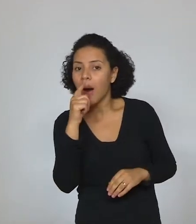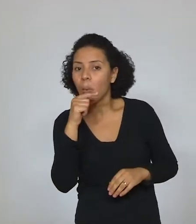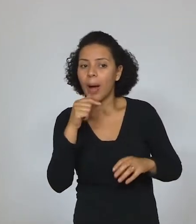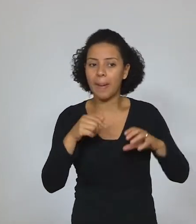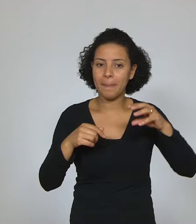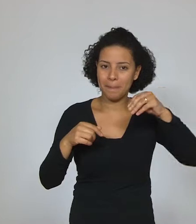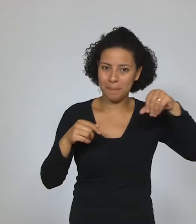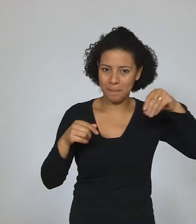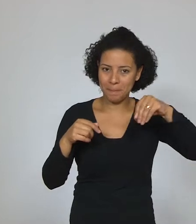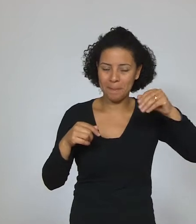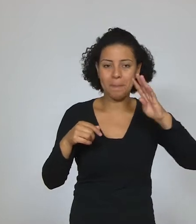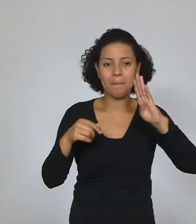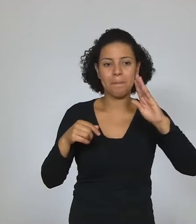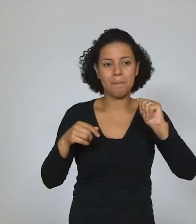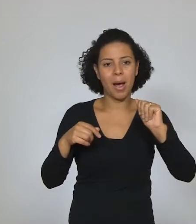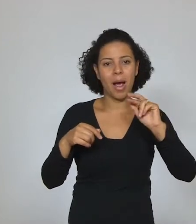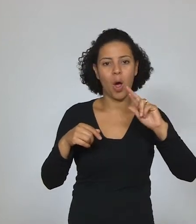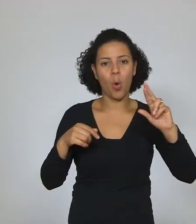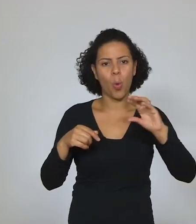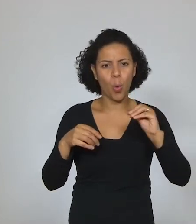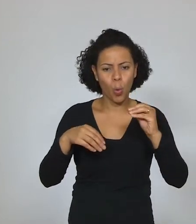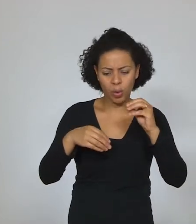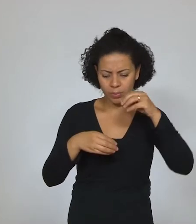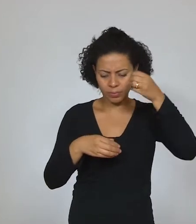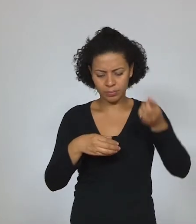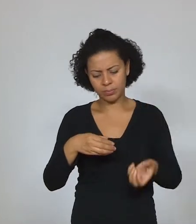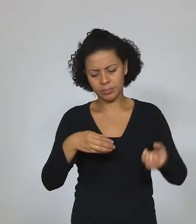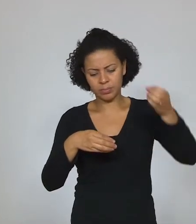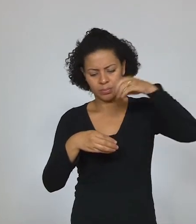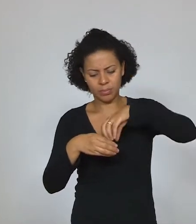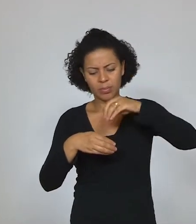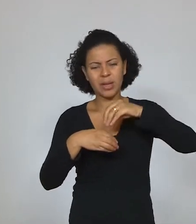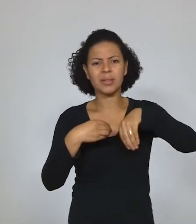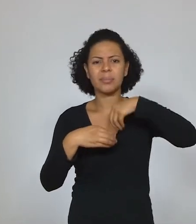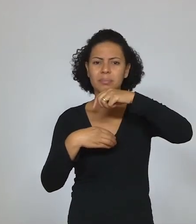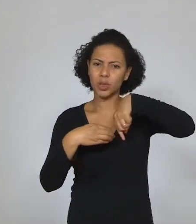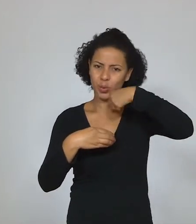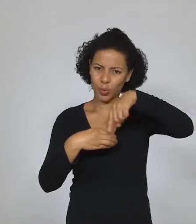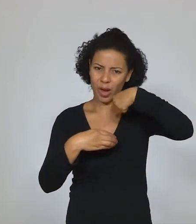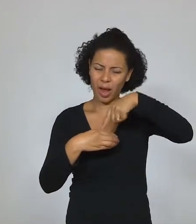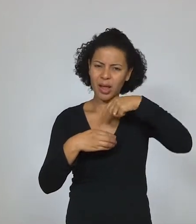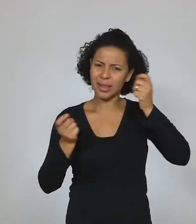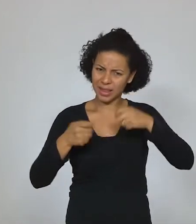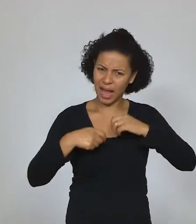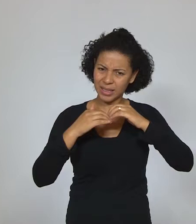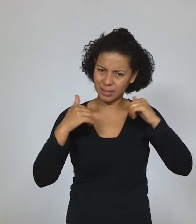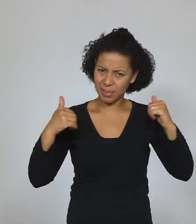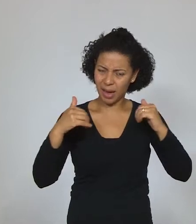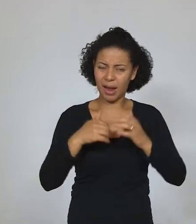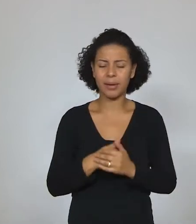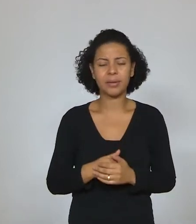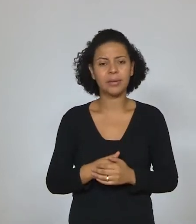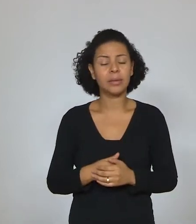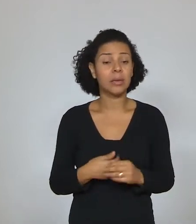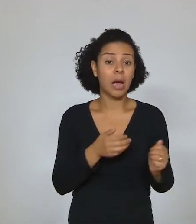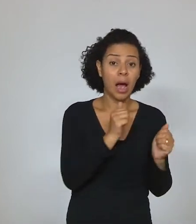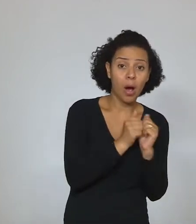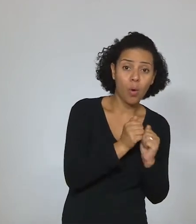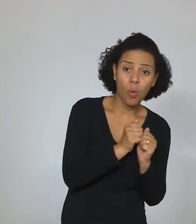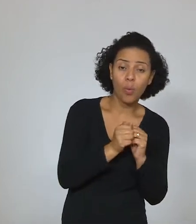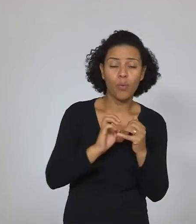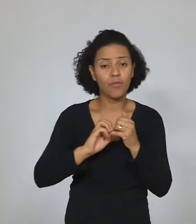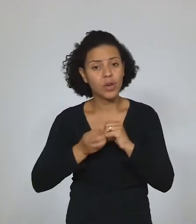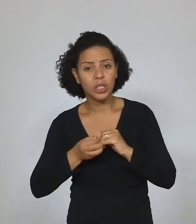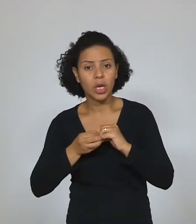Numa mistura de arroz com feijão. E, certamente, você não usa as cascas junto com o alho quando